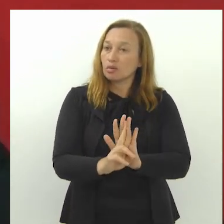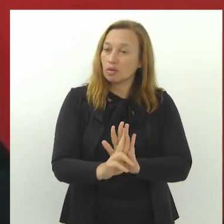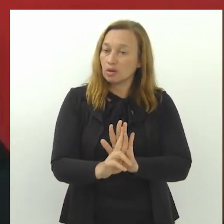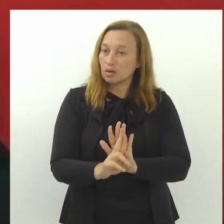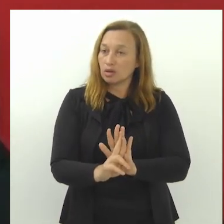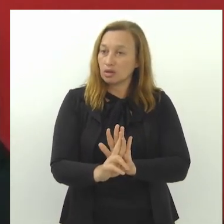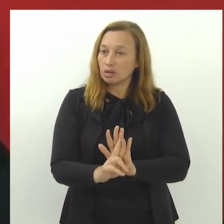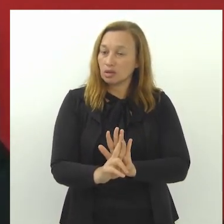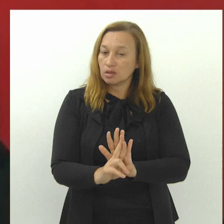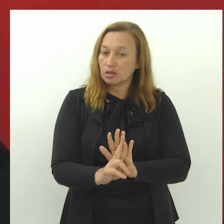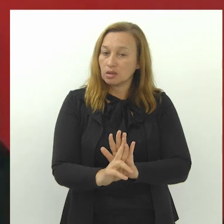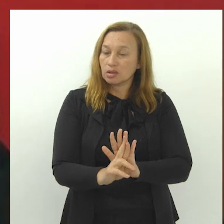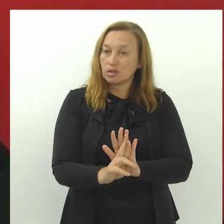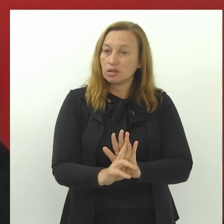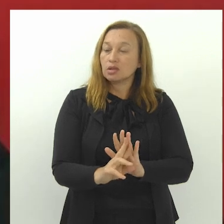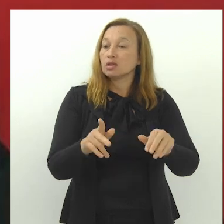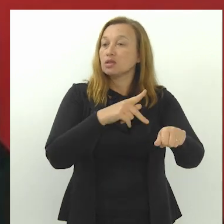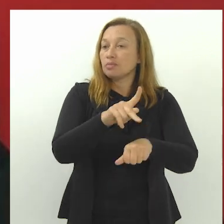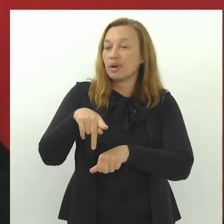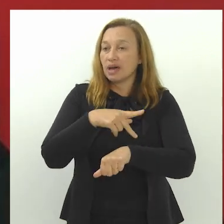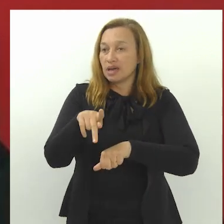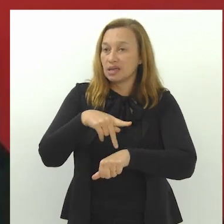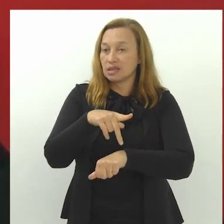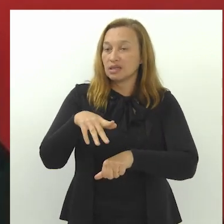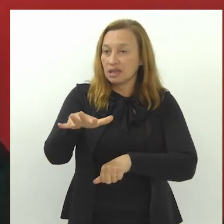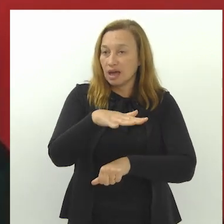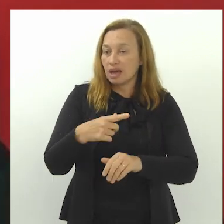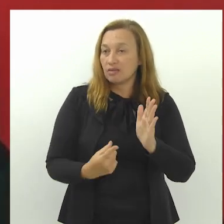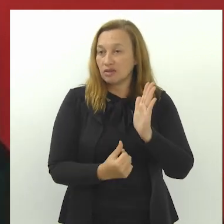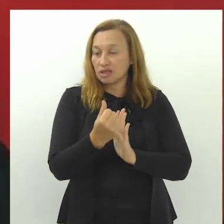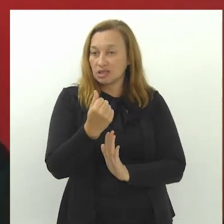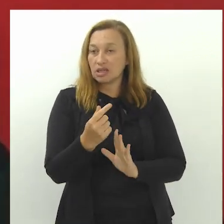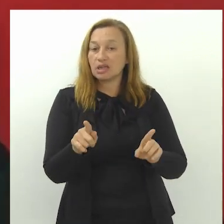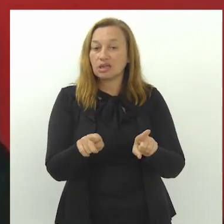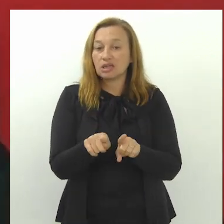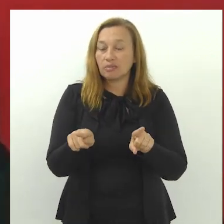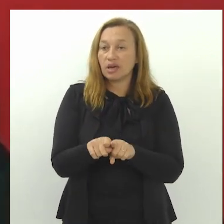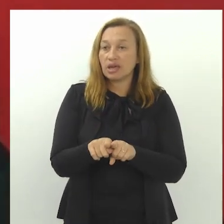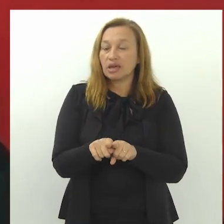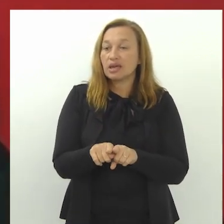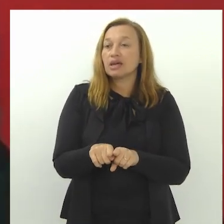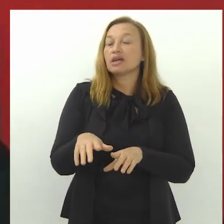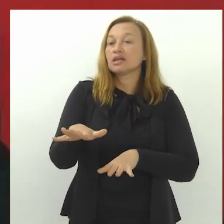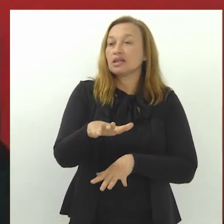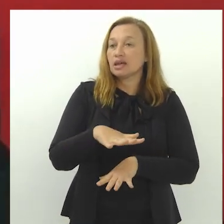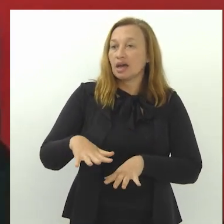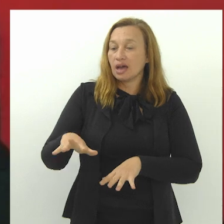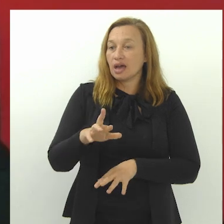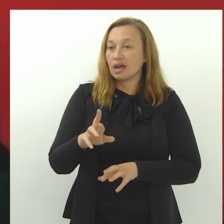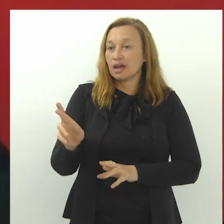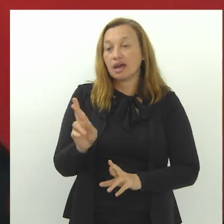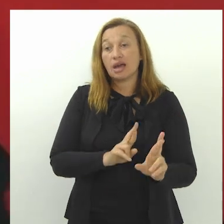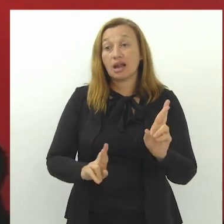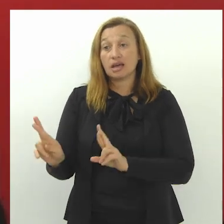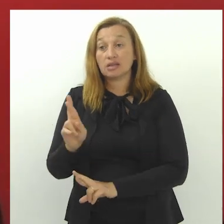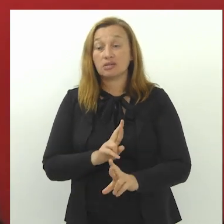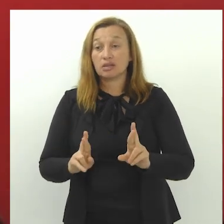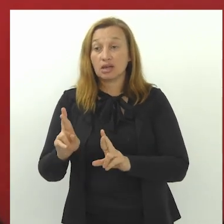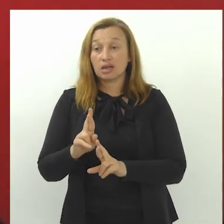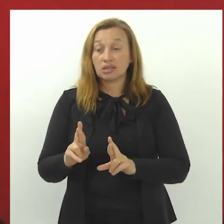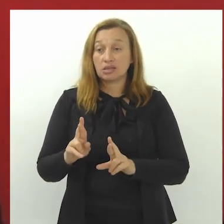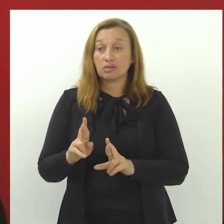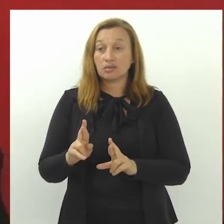os representantes diplomáticos dos países na área financeira e na área geopolítica. Então, o que o